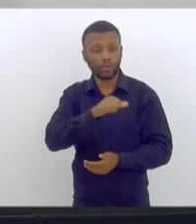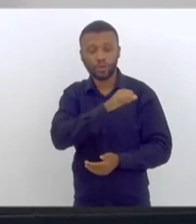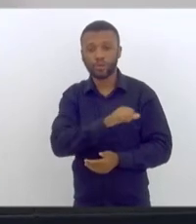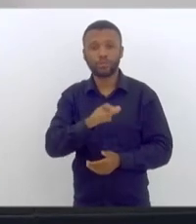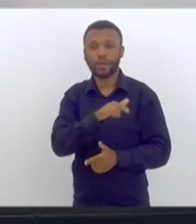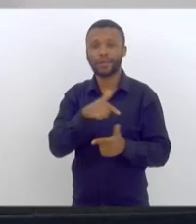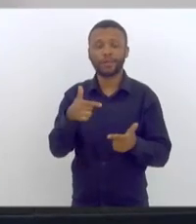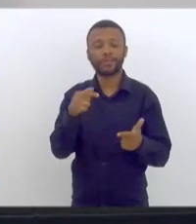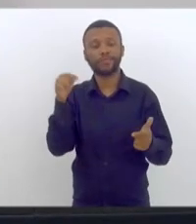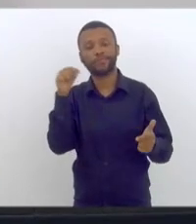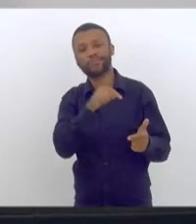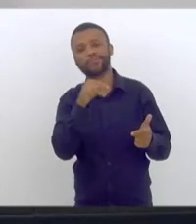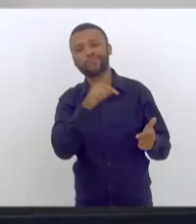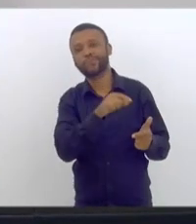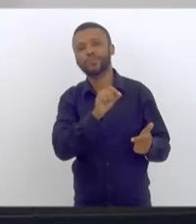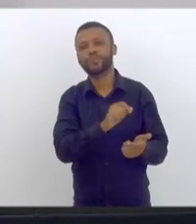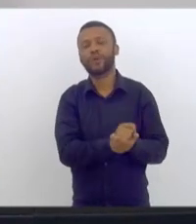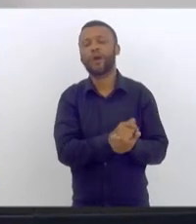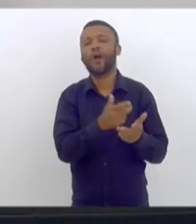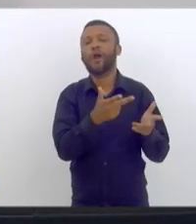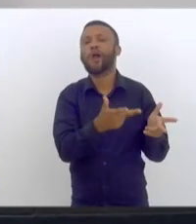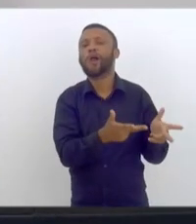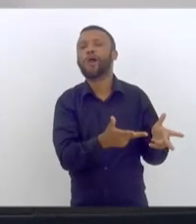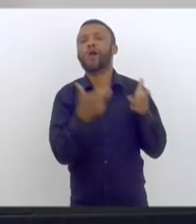objeto de agiotagem